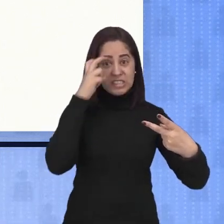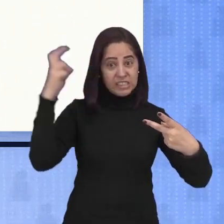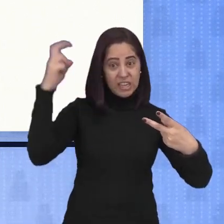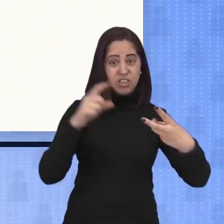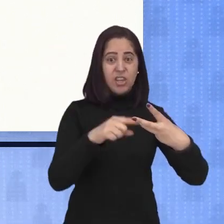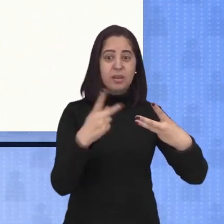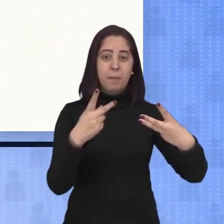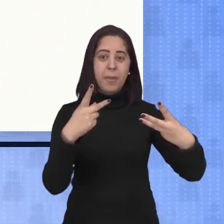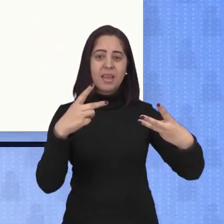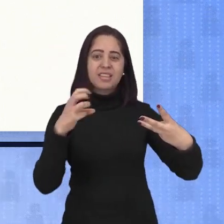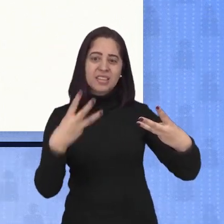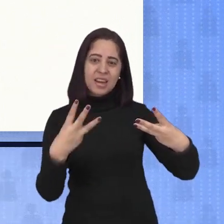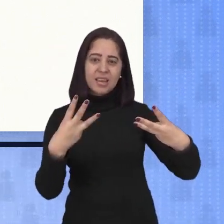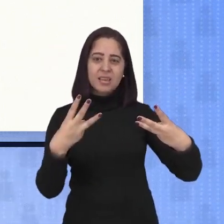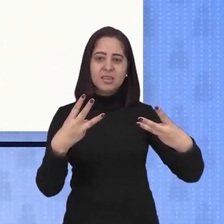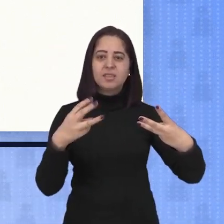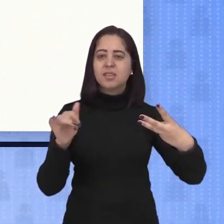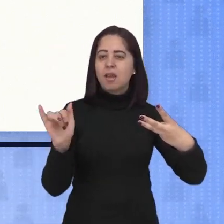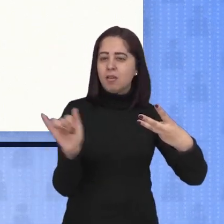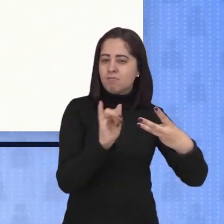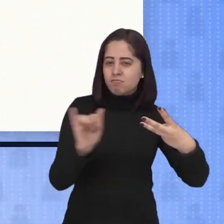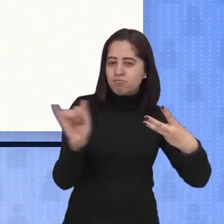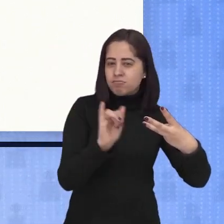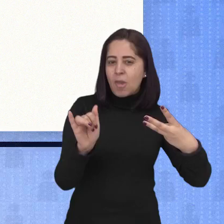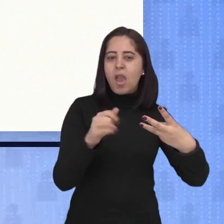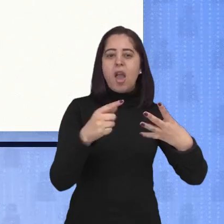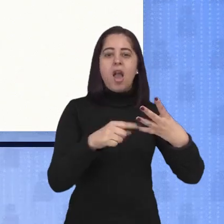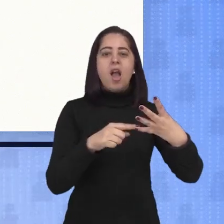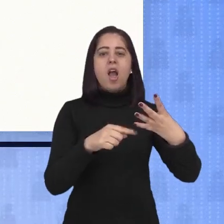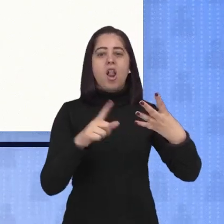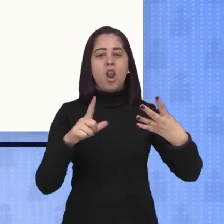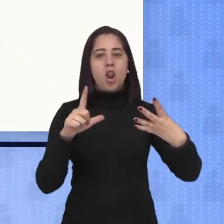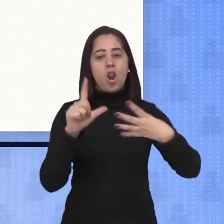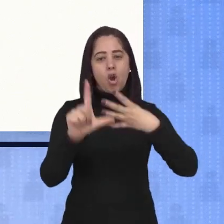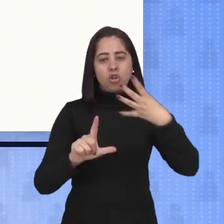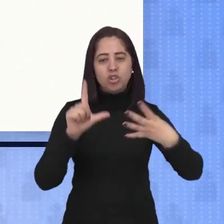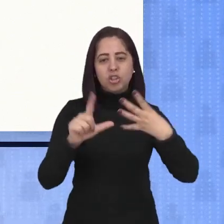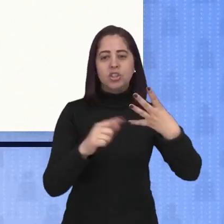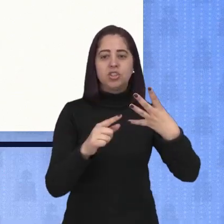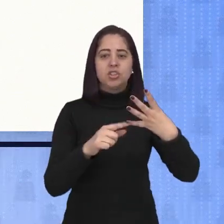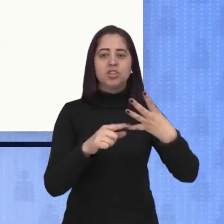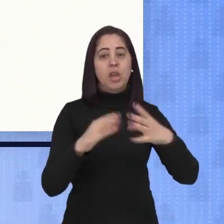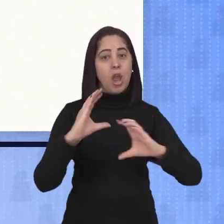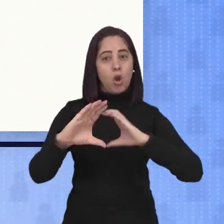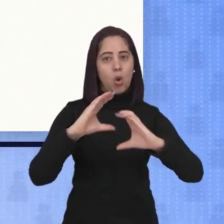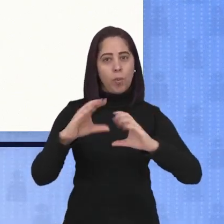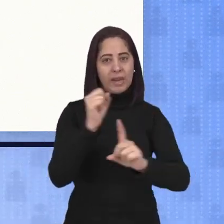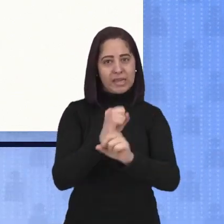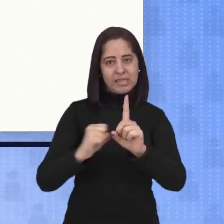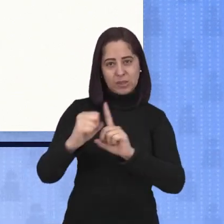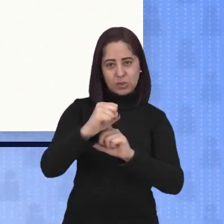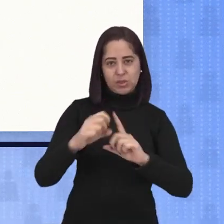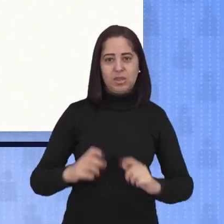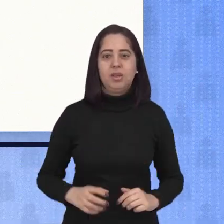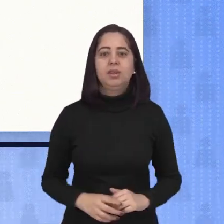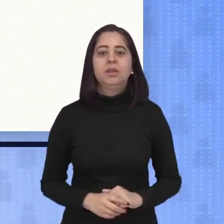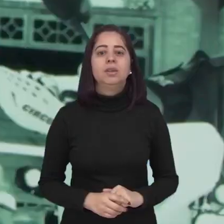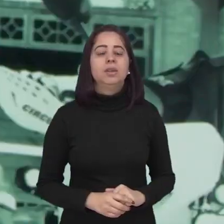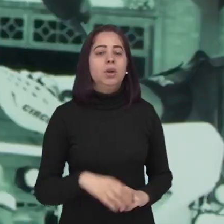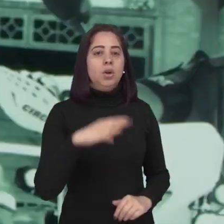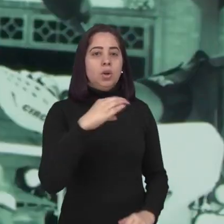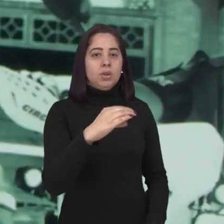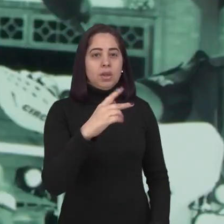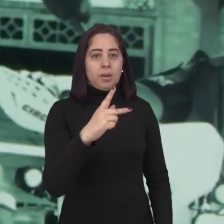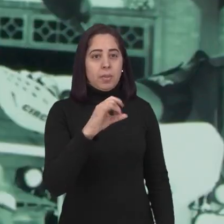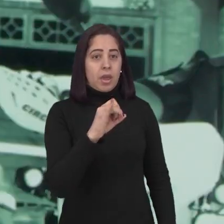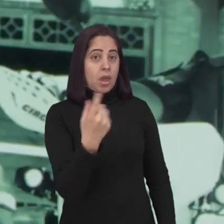P2 Inteligência, P3 Operações, P4 Logística e P5 Comunicação Social.